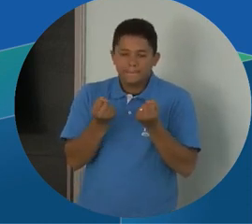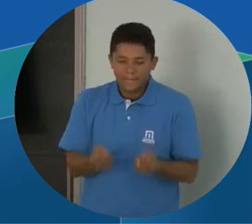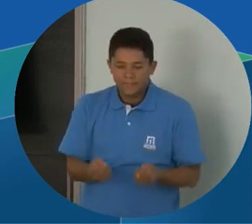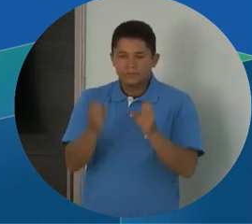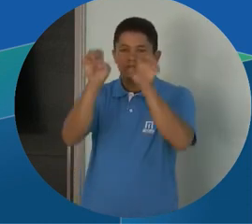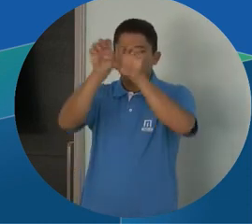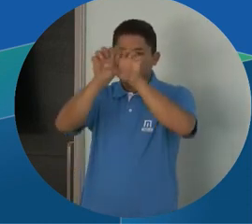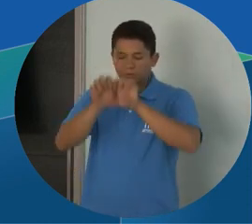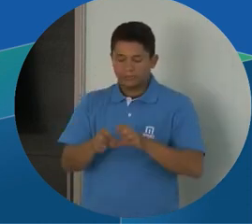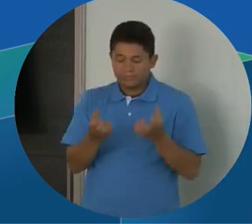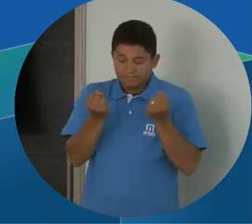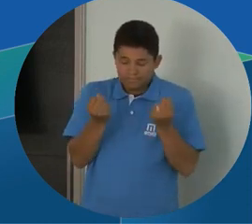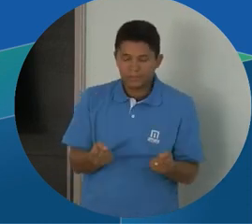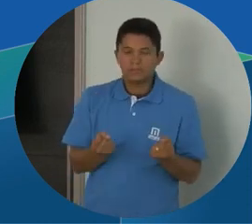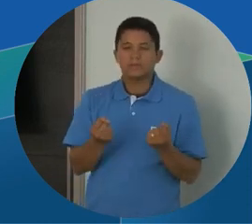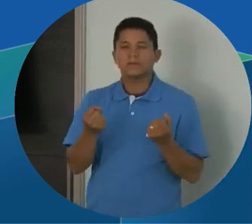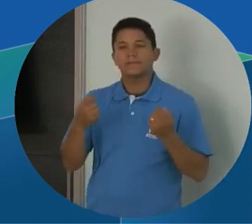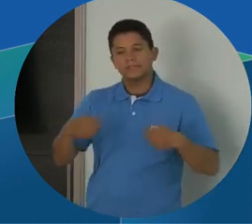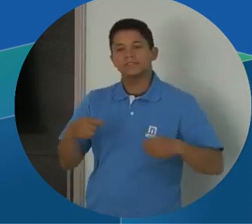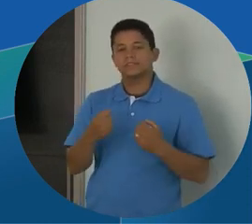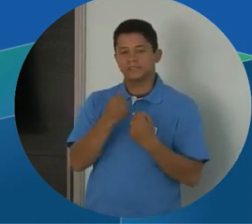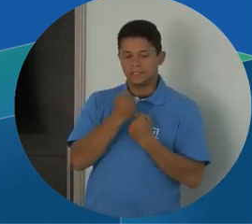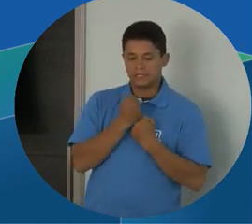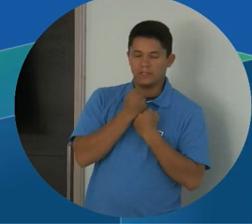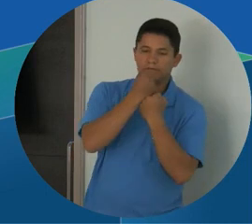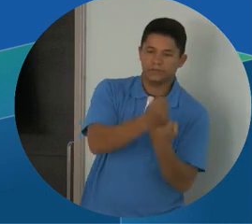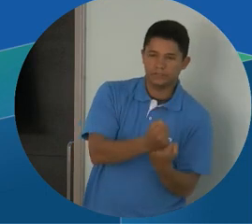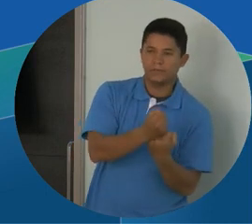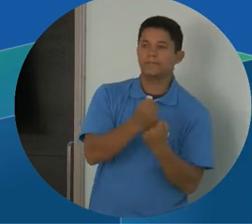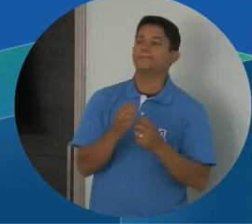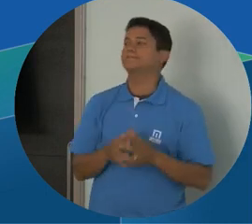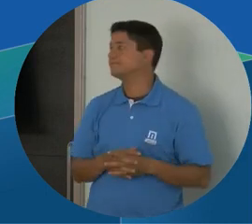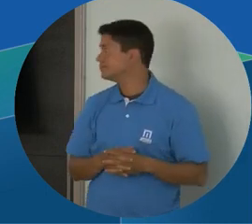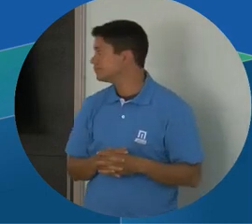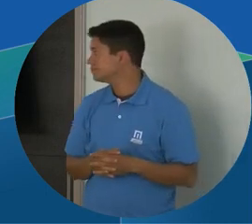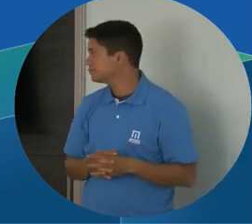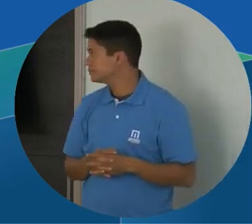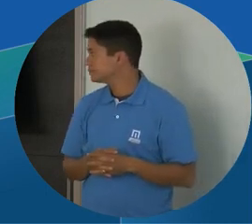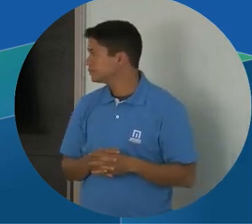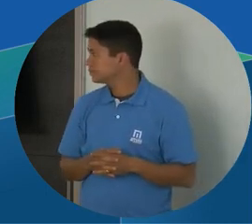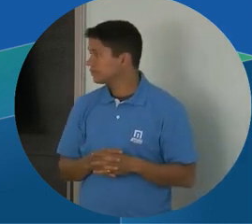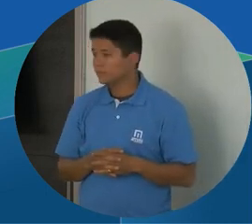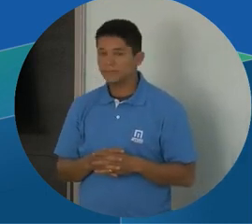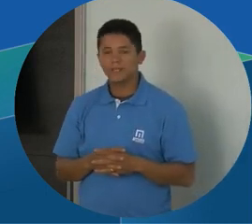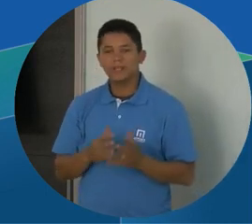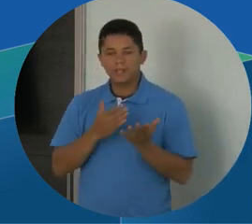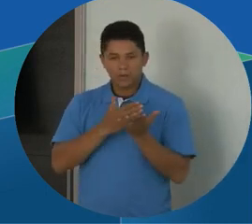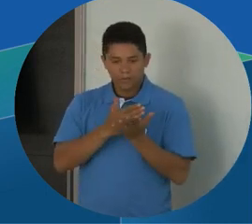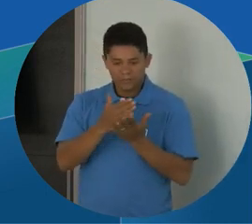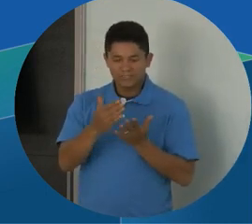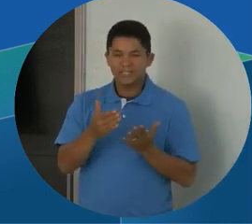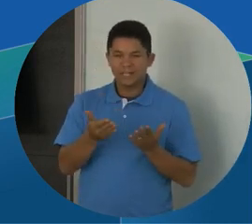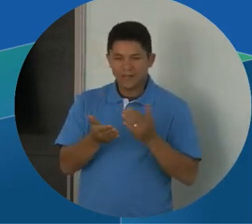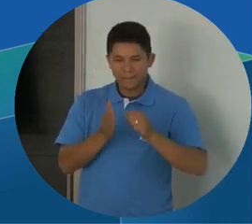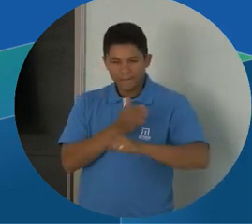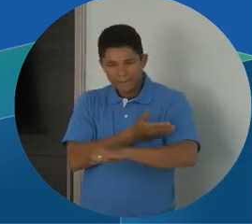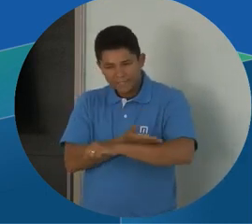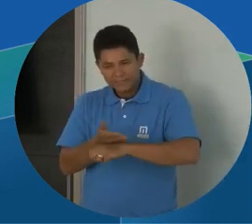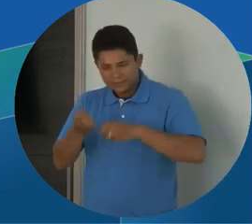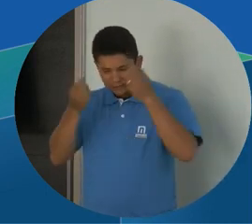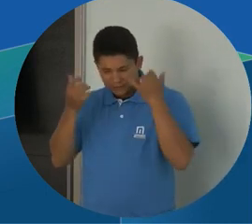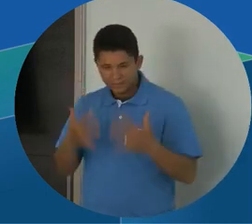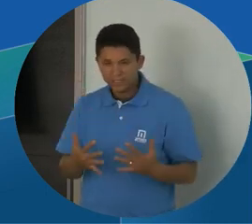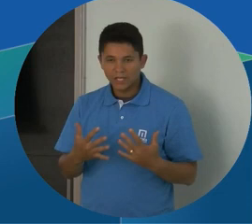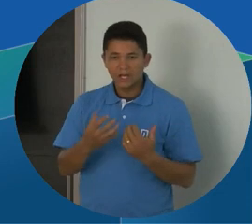estrutura, então precisa ser reforçado para essa mudança de função. Tá? Então, partindo dessa base aí, que é o que a gente faz o